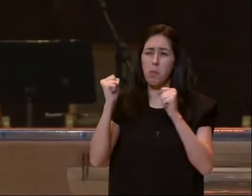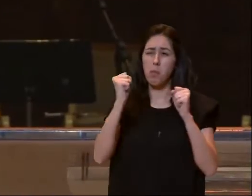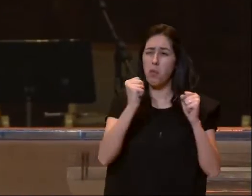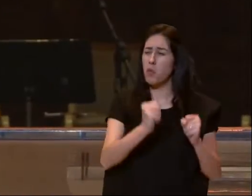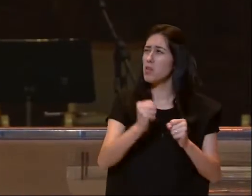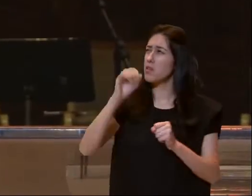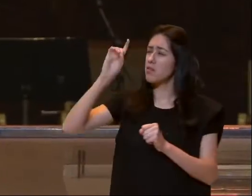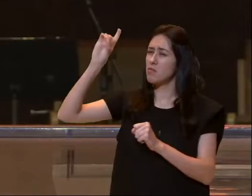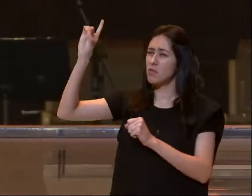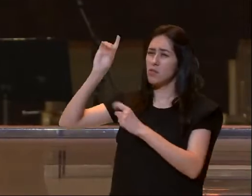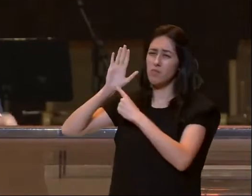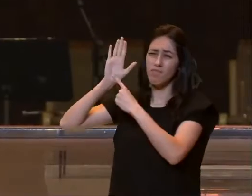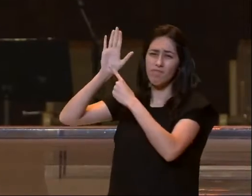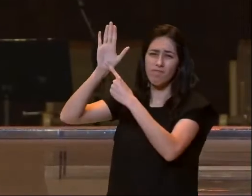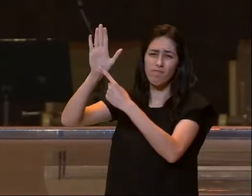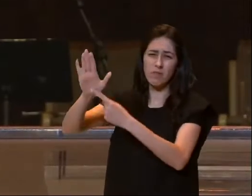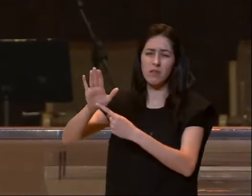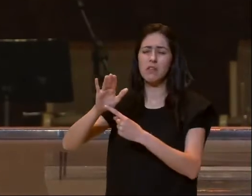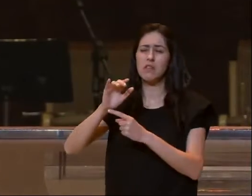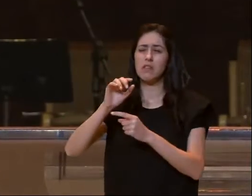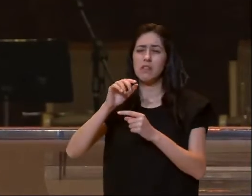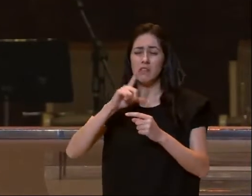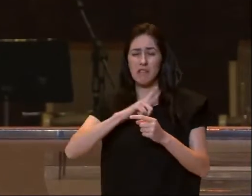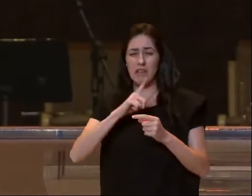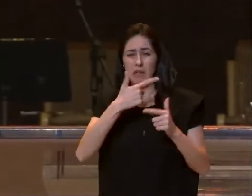para enfrentar a perseguição.